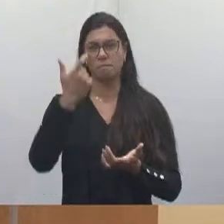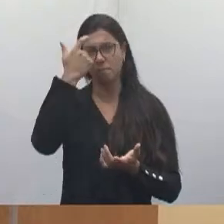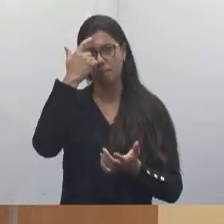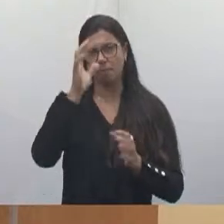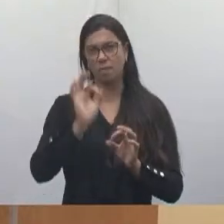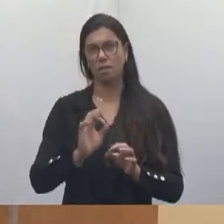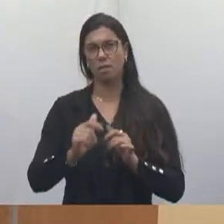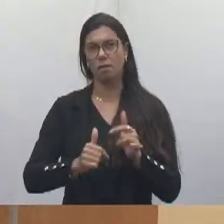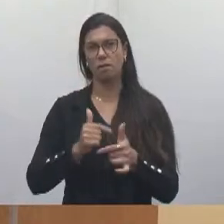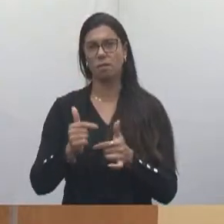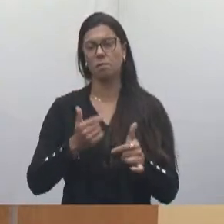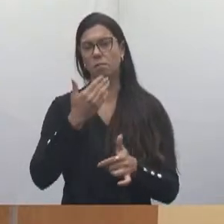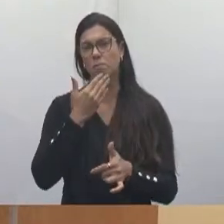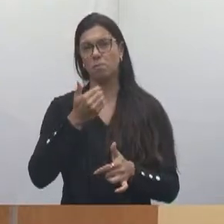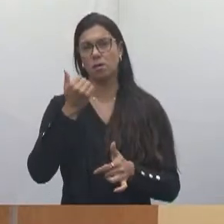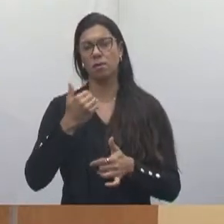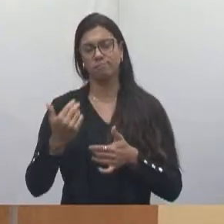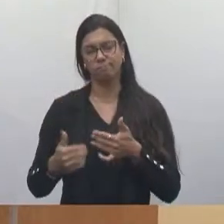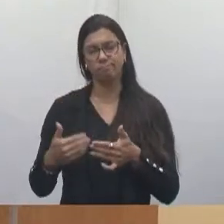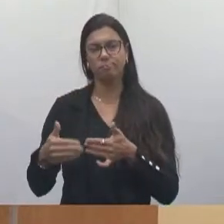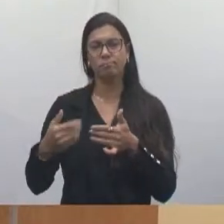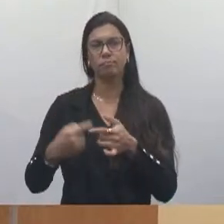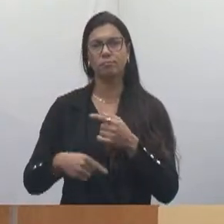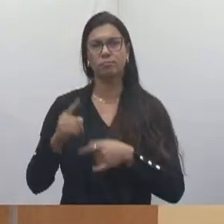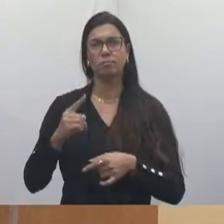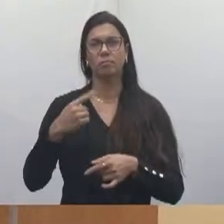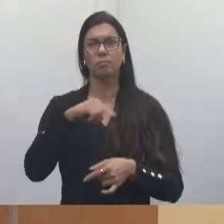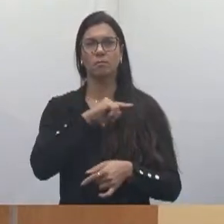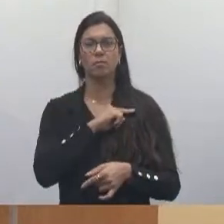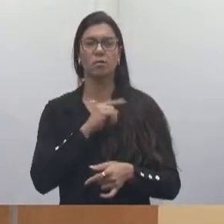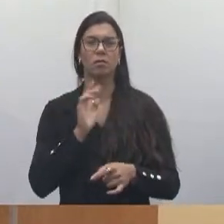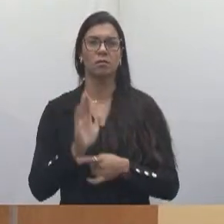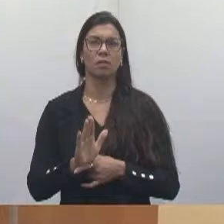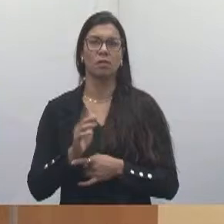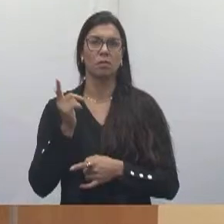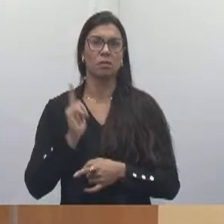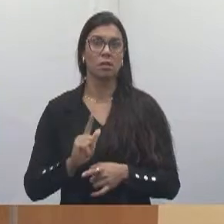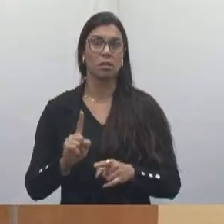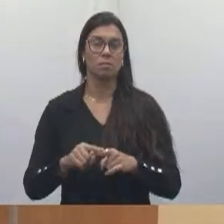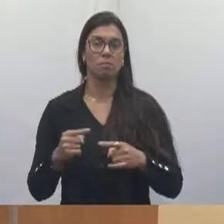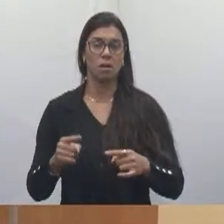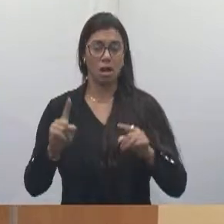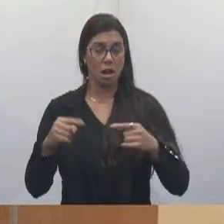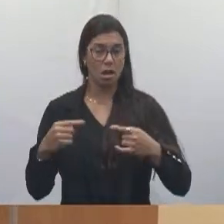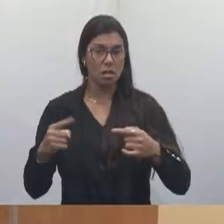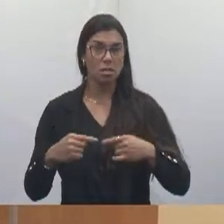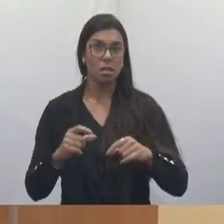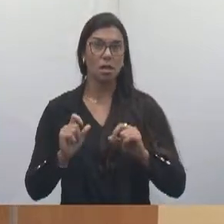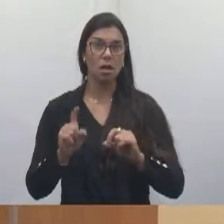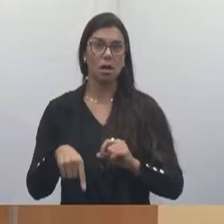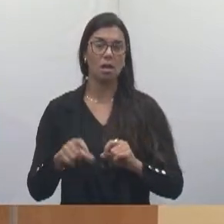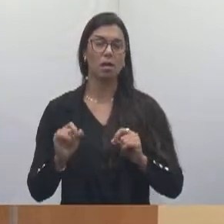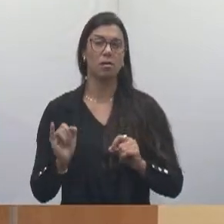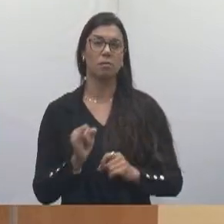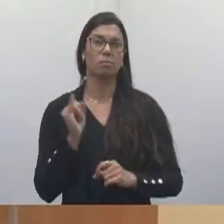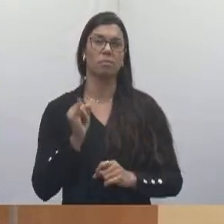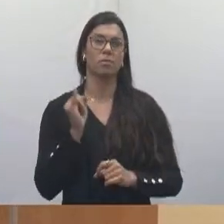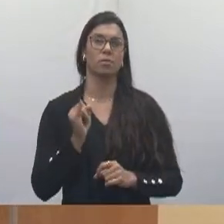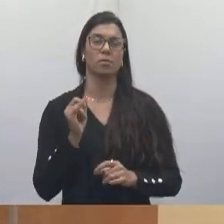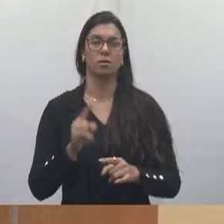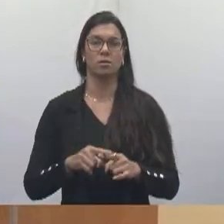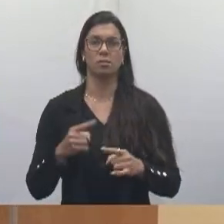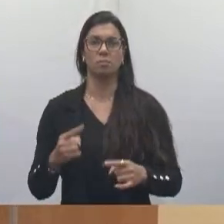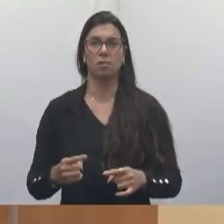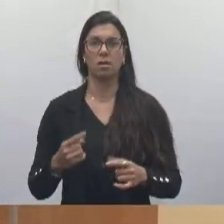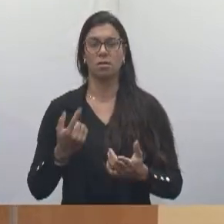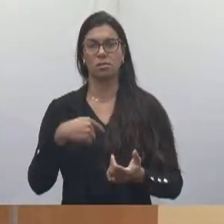de trabalhar para melhorar cada vez mais para a nossa população de Jacareí. As críticas são importantes, as críticas eu levo como construtiva,